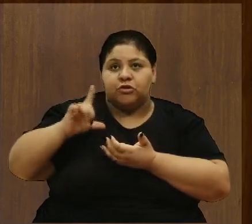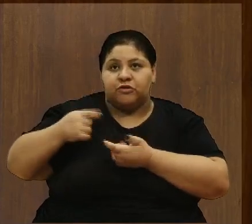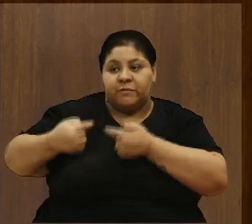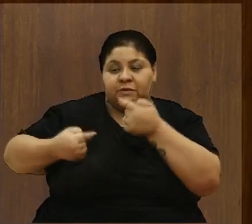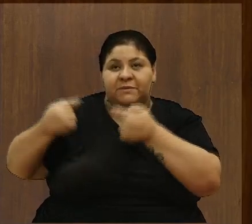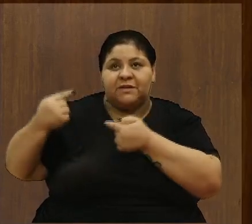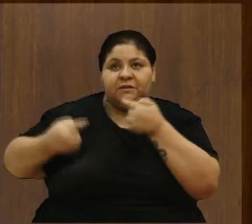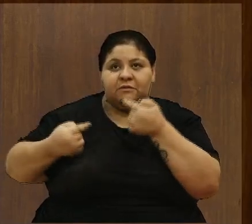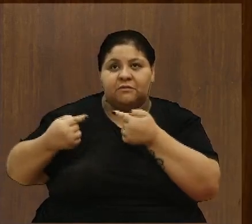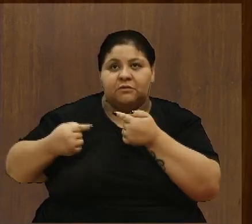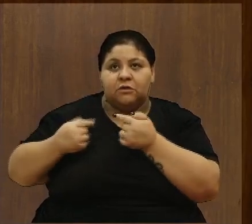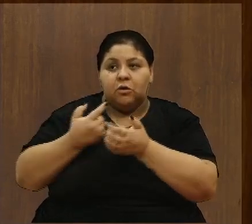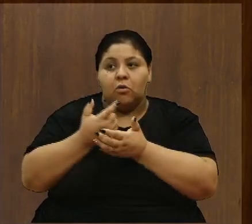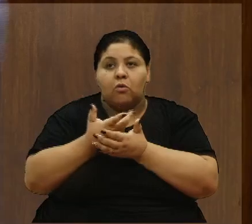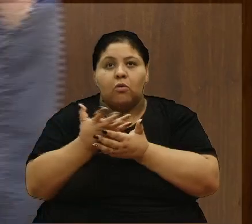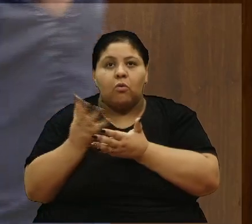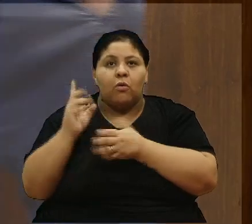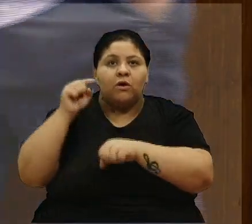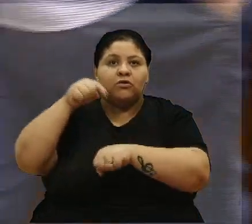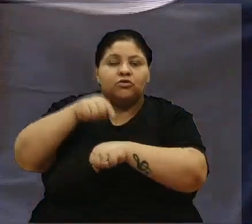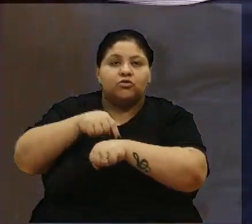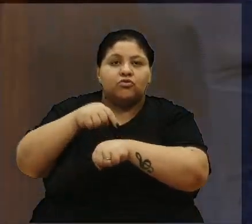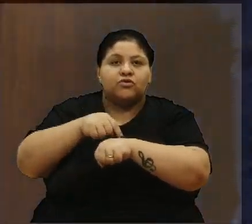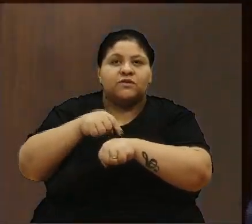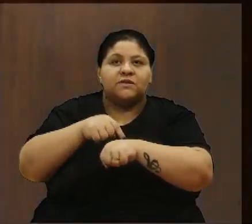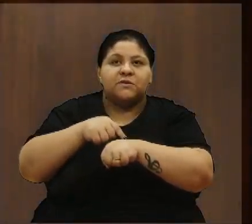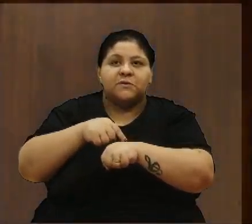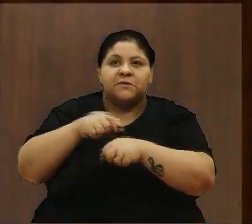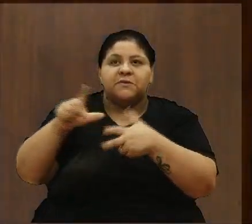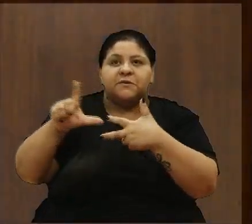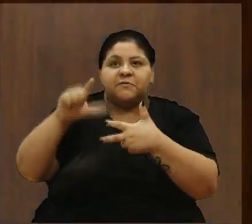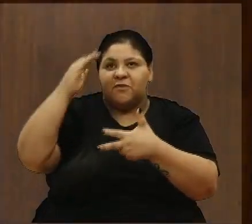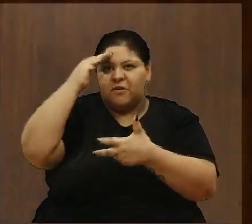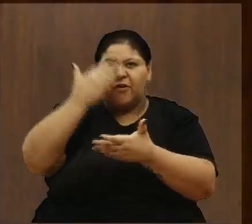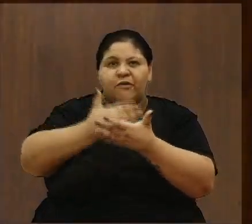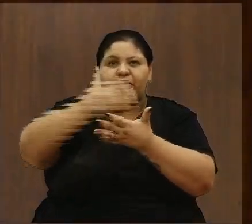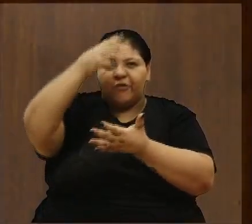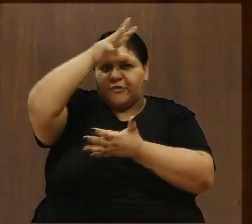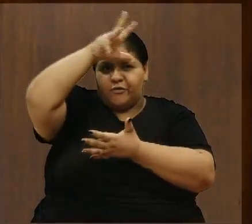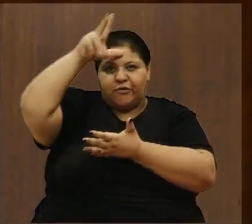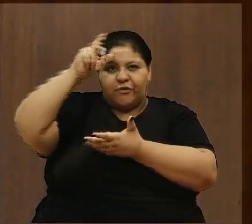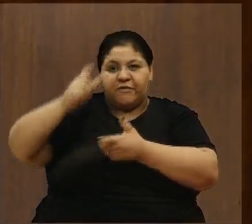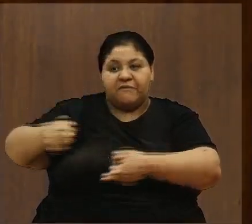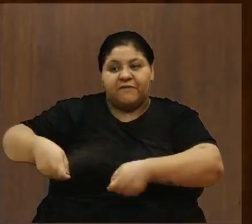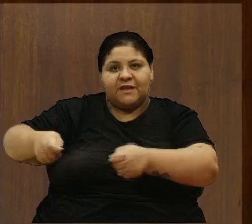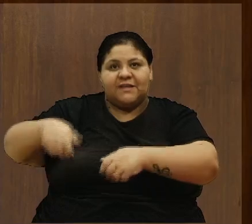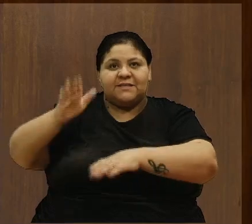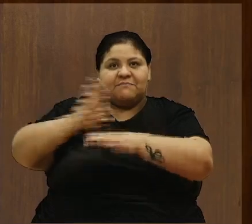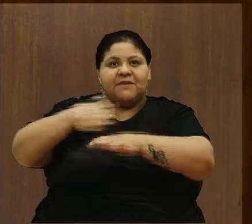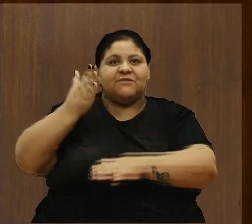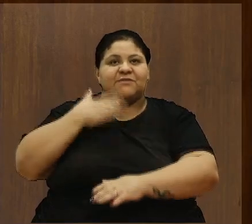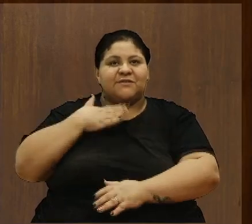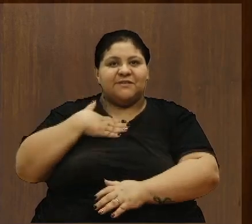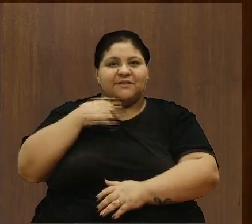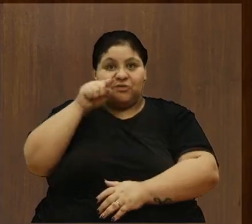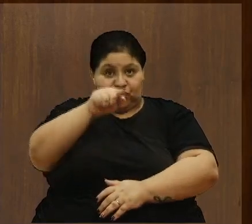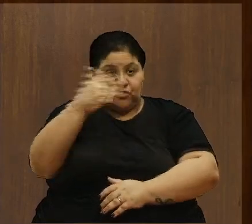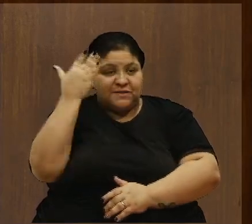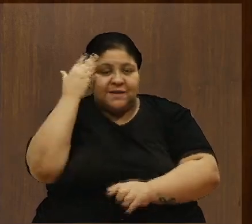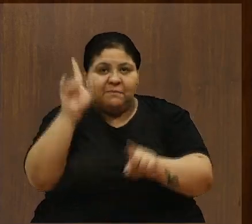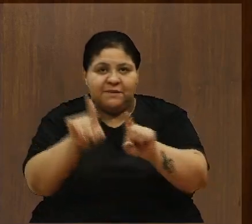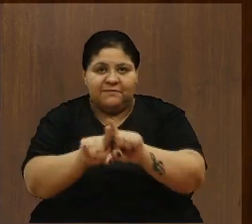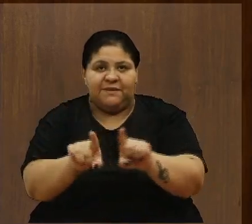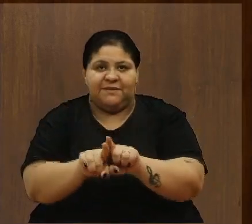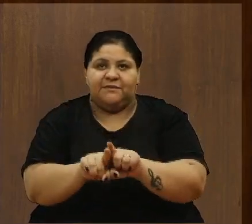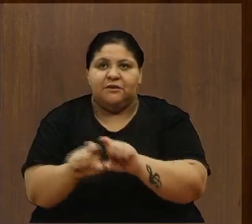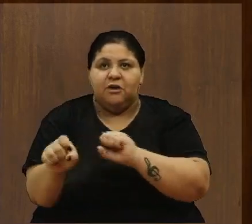debater quanto custa o tempo do Legislativo, tenho certeza que o Executivo, com erros, gasta muito mais que eu. E o senhor também sabe disso. A